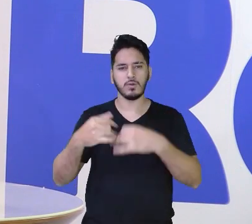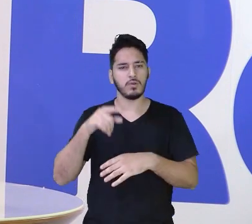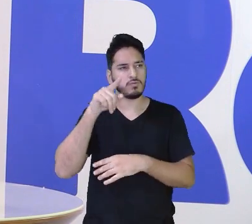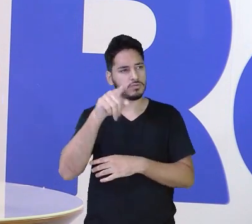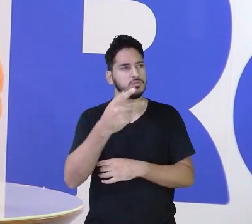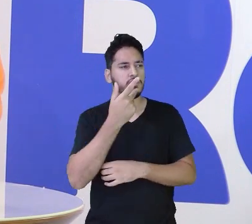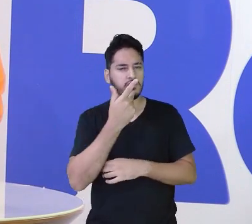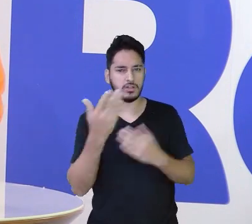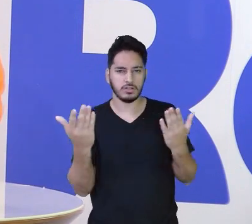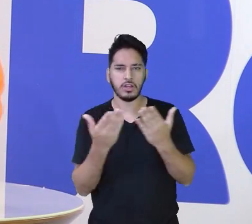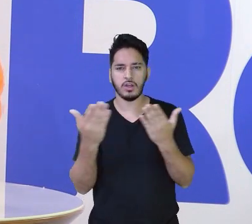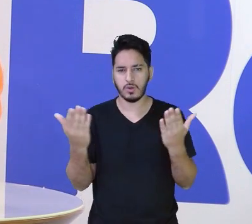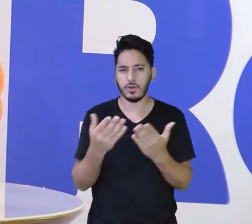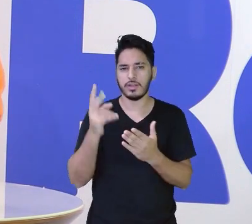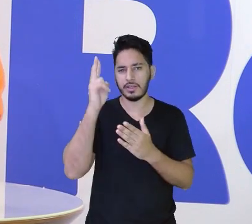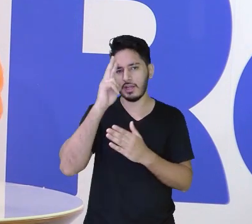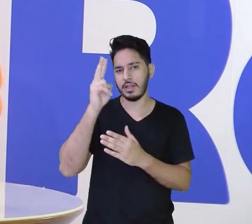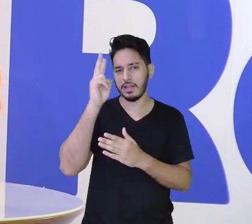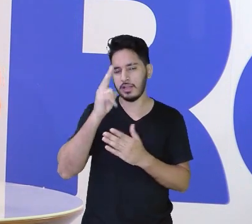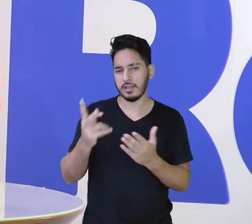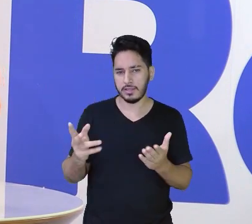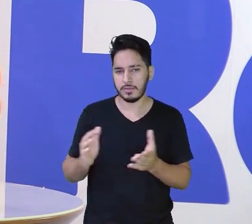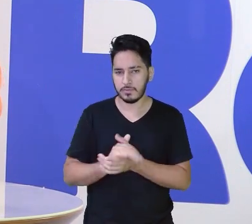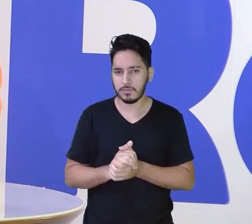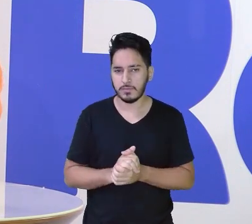você também relembrou